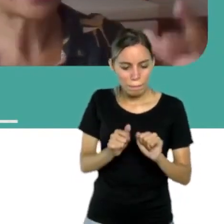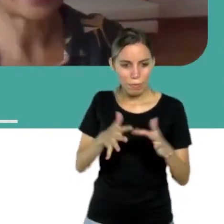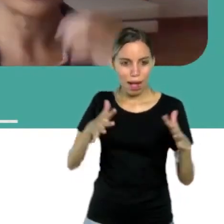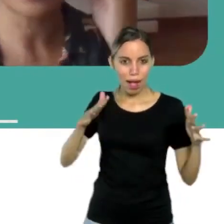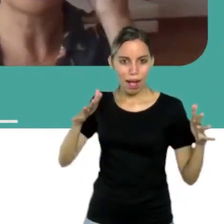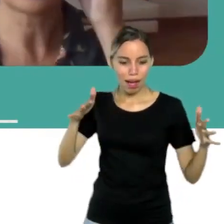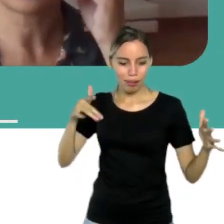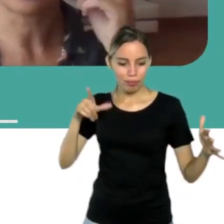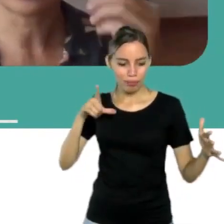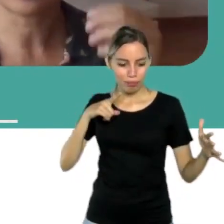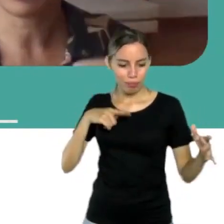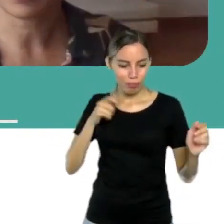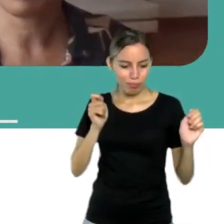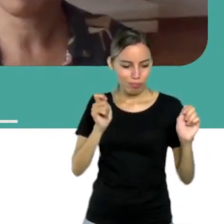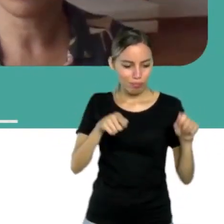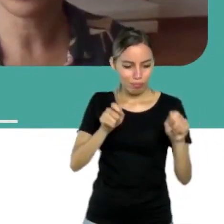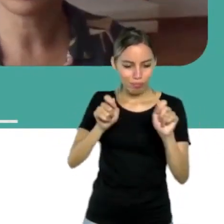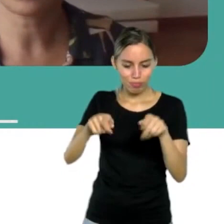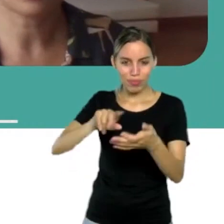muitas entradas,